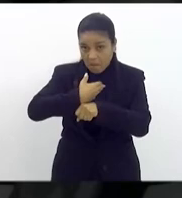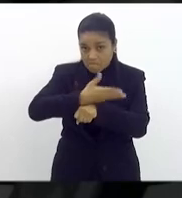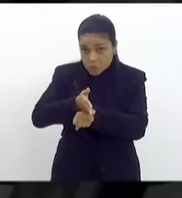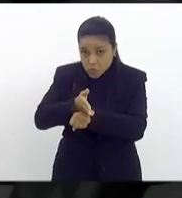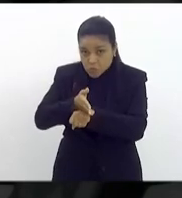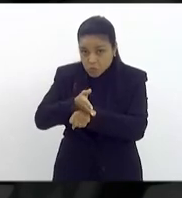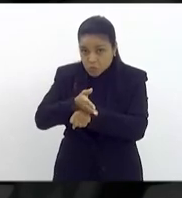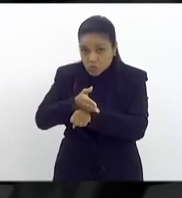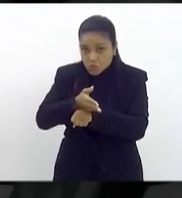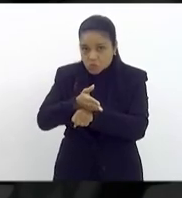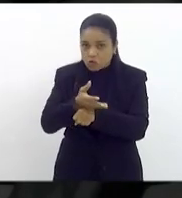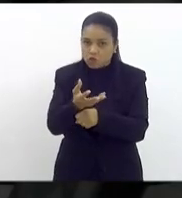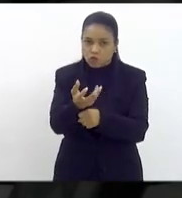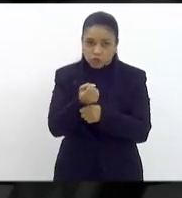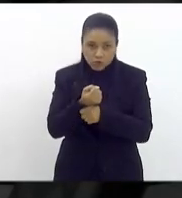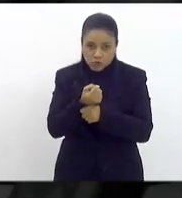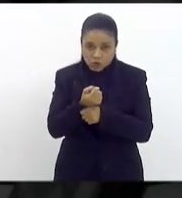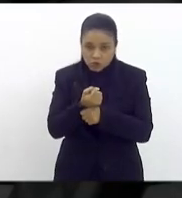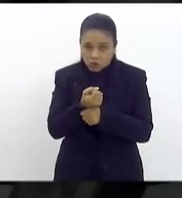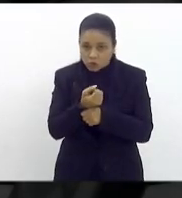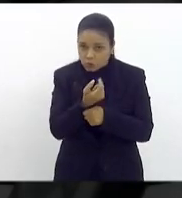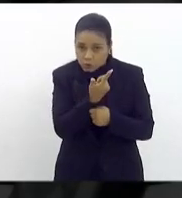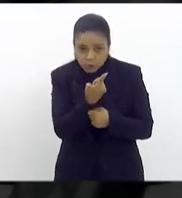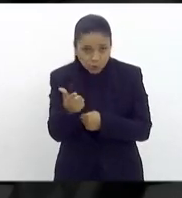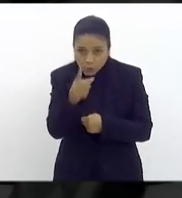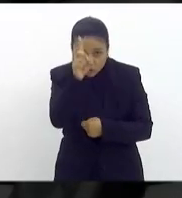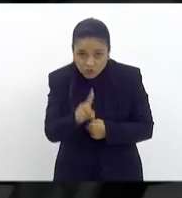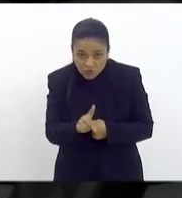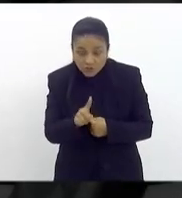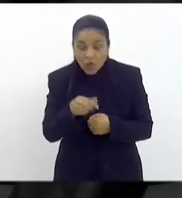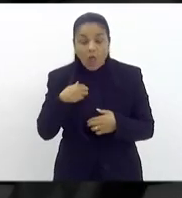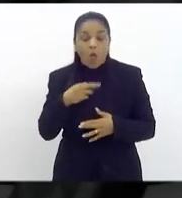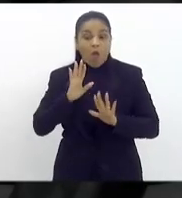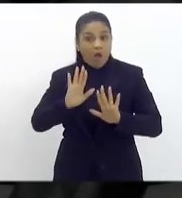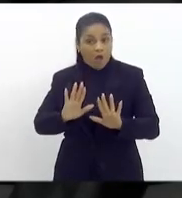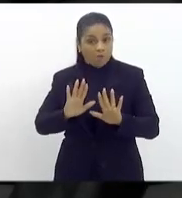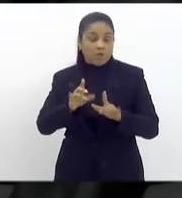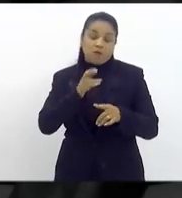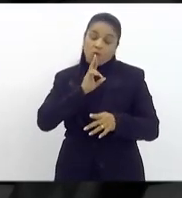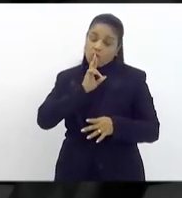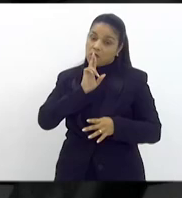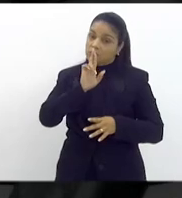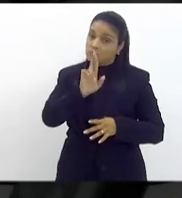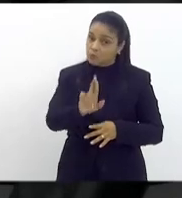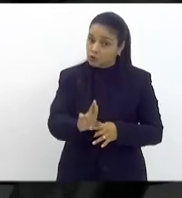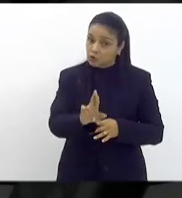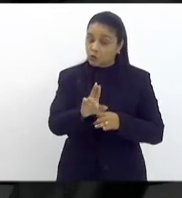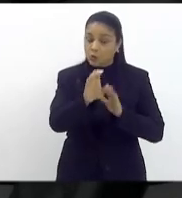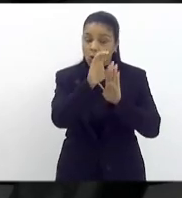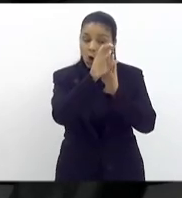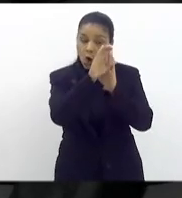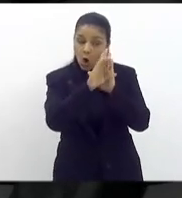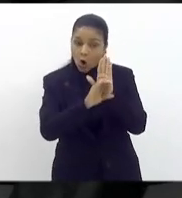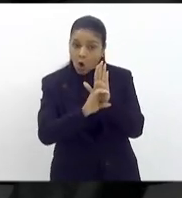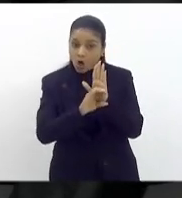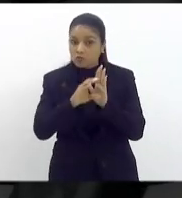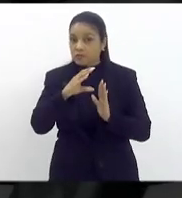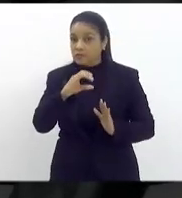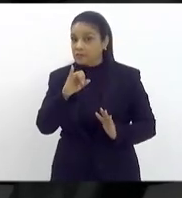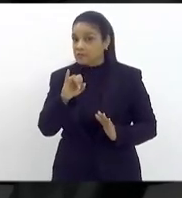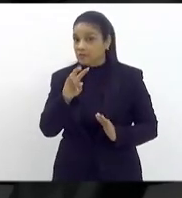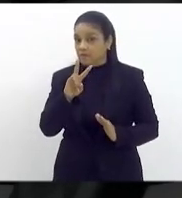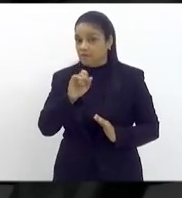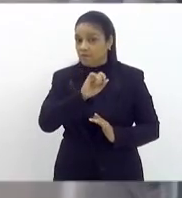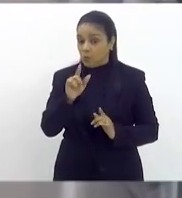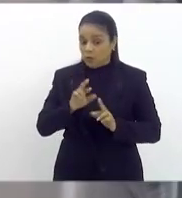responder, Vossa Excelência, porque eu respondi em tese sobre o que diz o Código Civil. É lei federal, Código Civil.